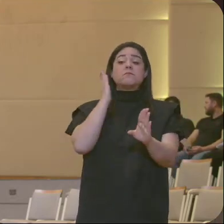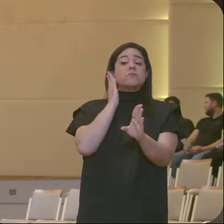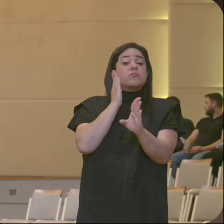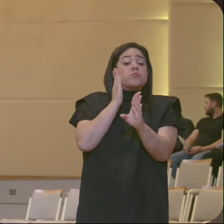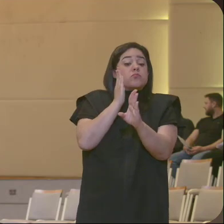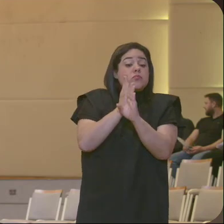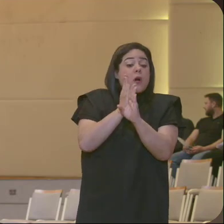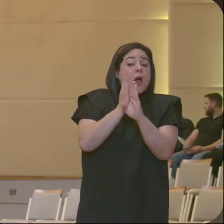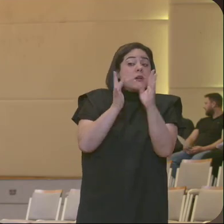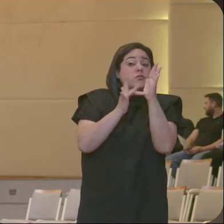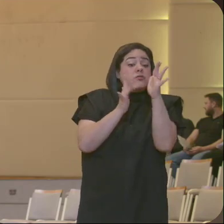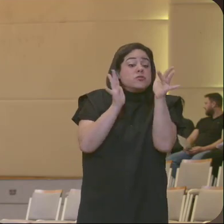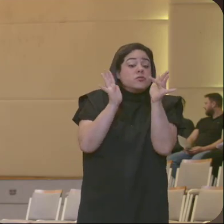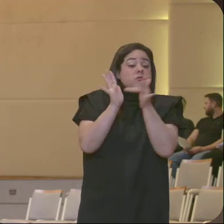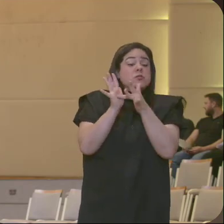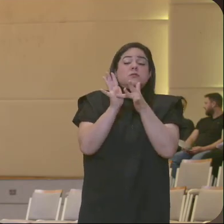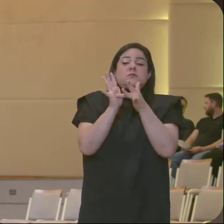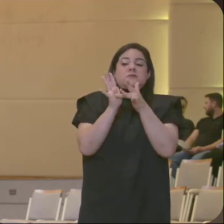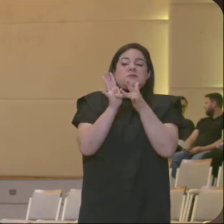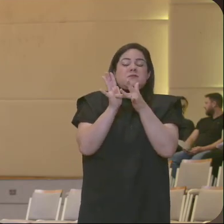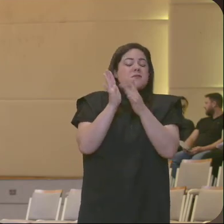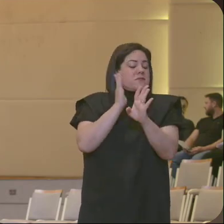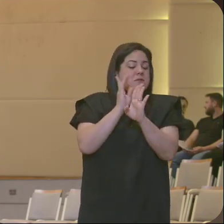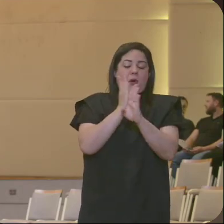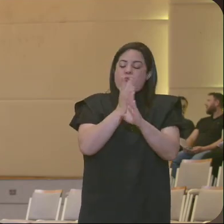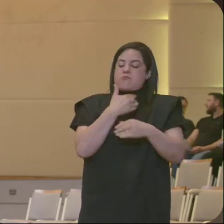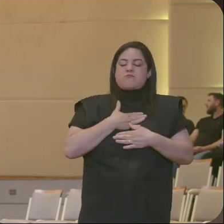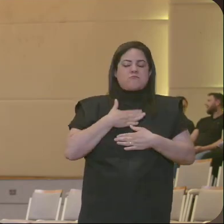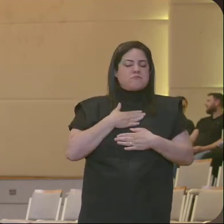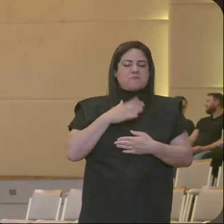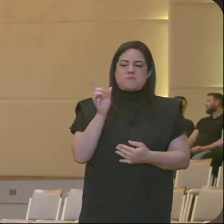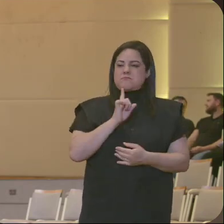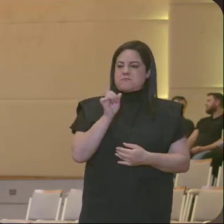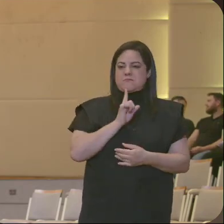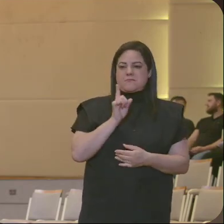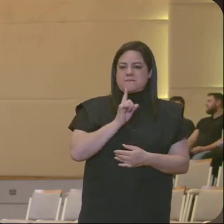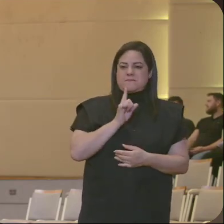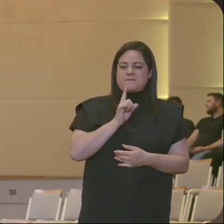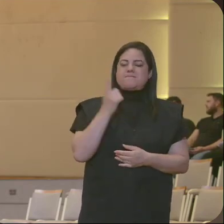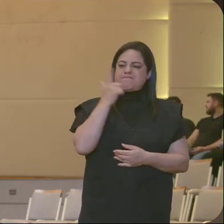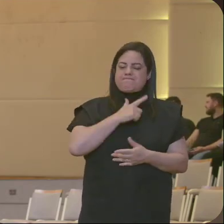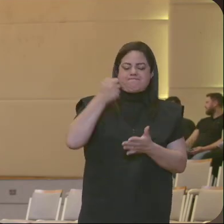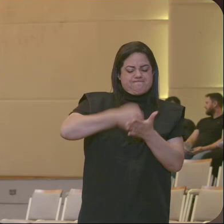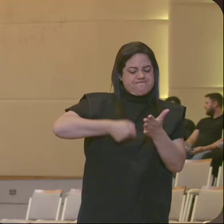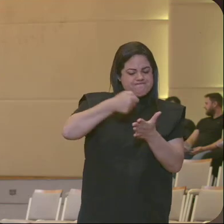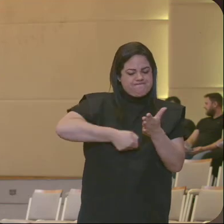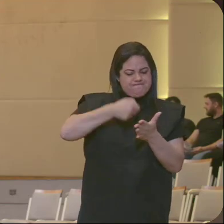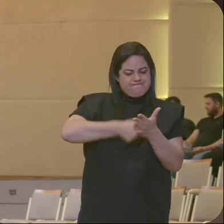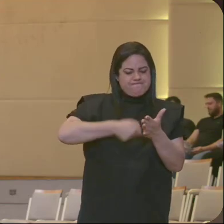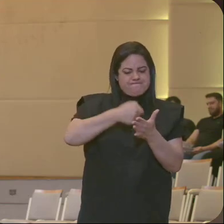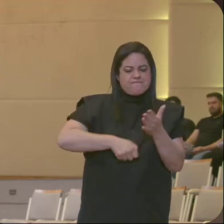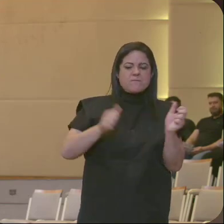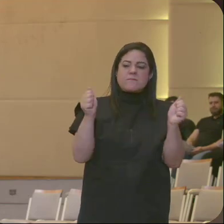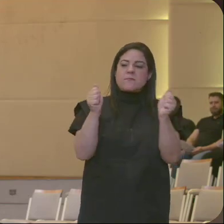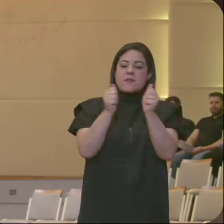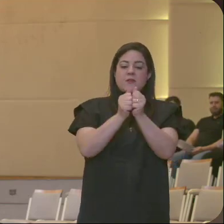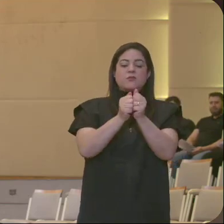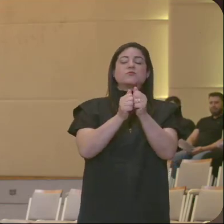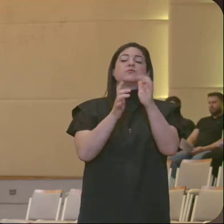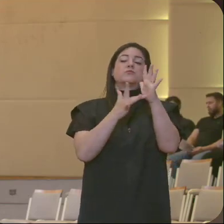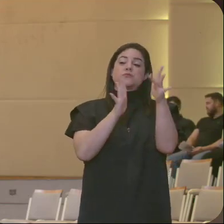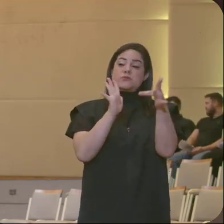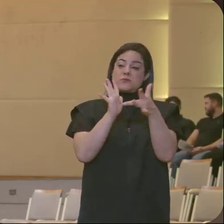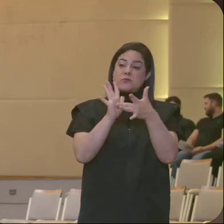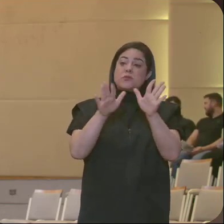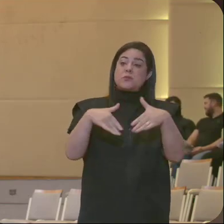para enfrentar os desafios, superar os obstáculos e perseverar, mesmo nos tempos difíceis.